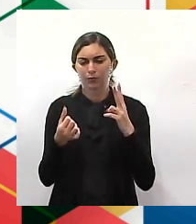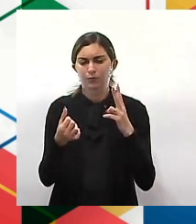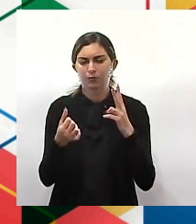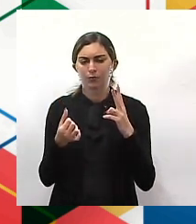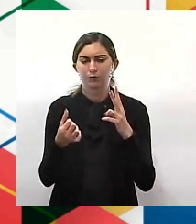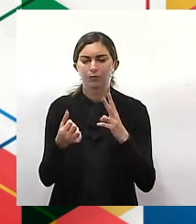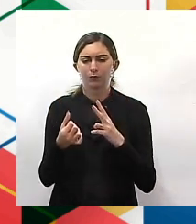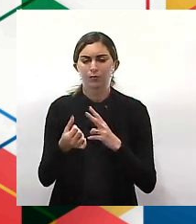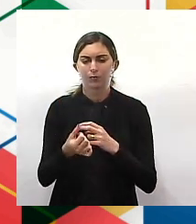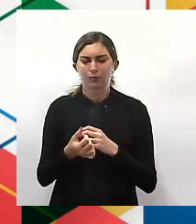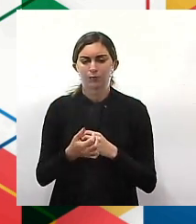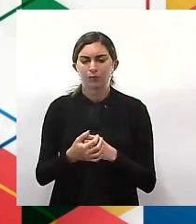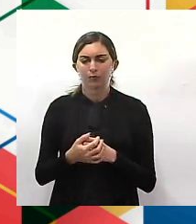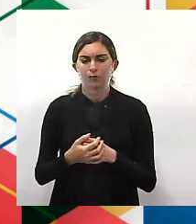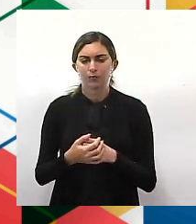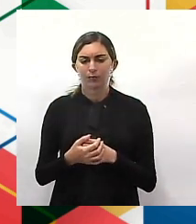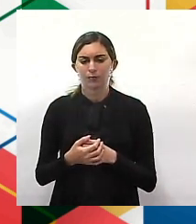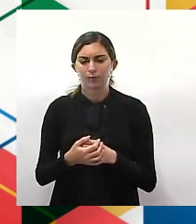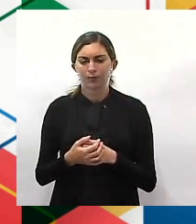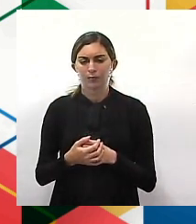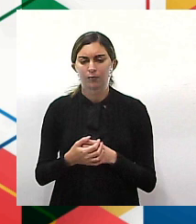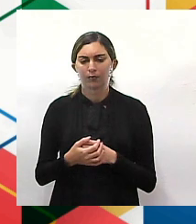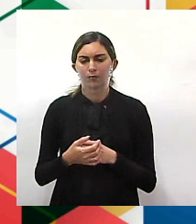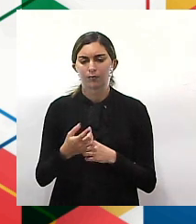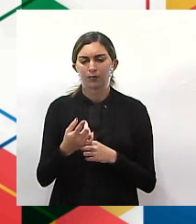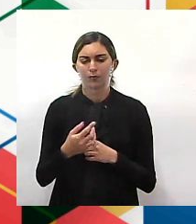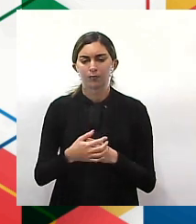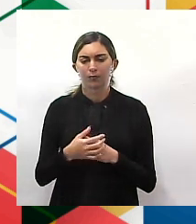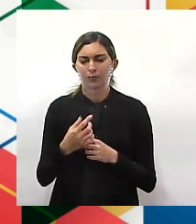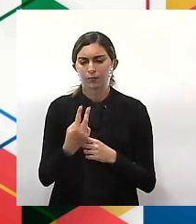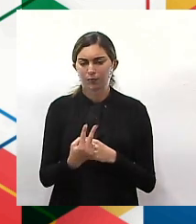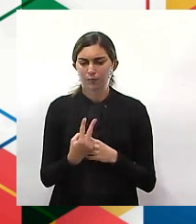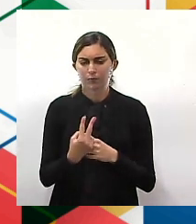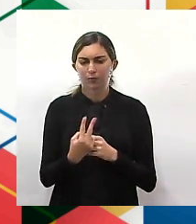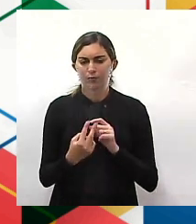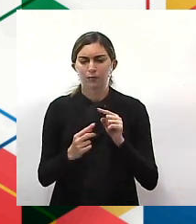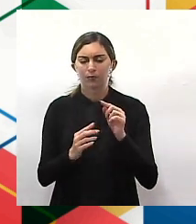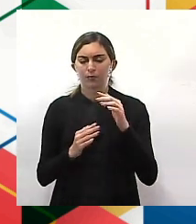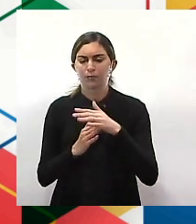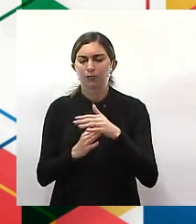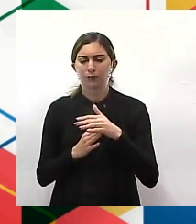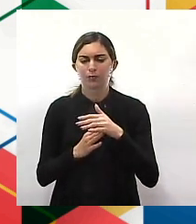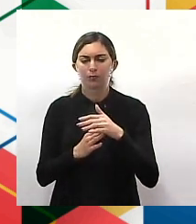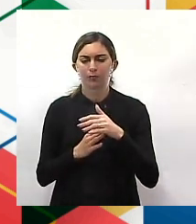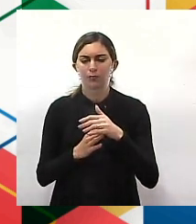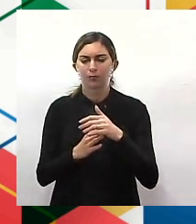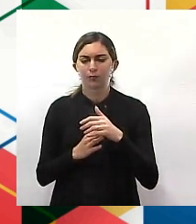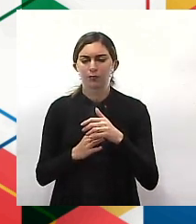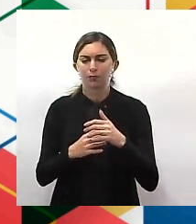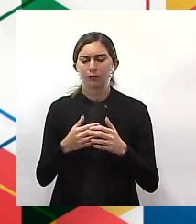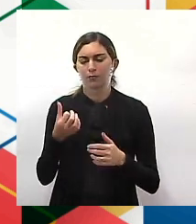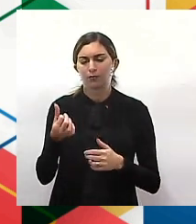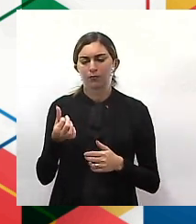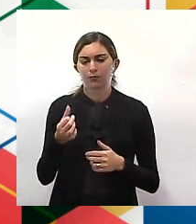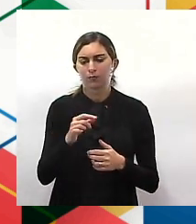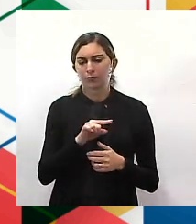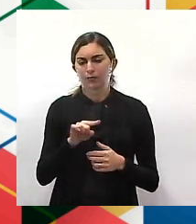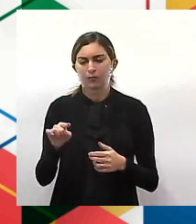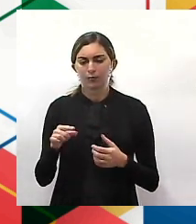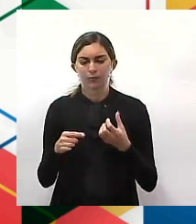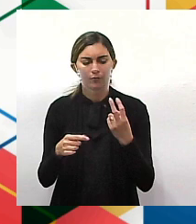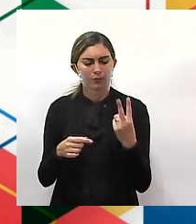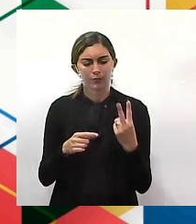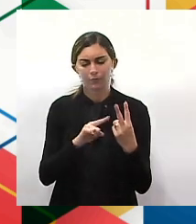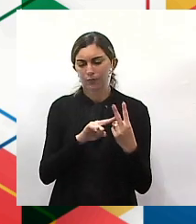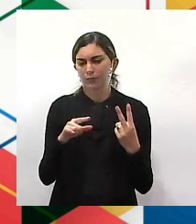ó. A altura, ela está nesse trecho aqui, ó, do 2 até o 6. Então, de 2 até